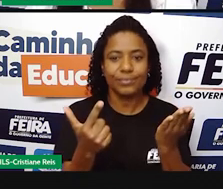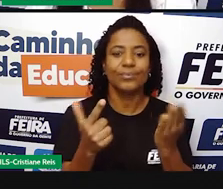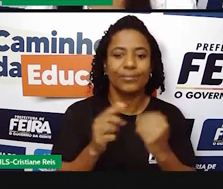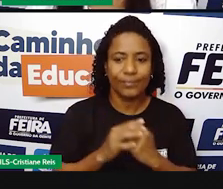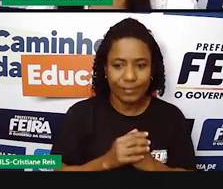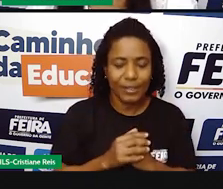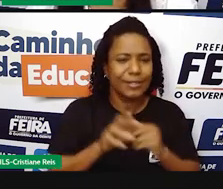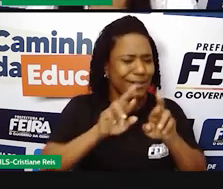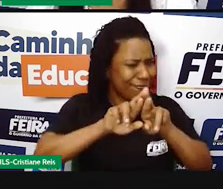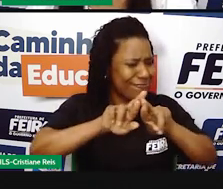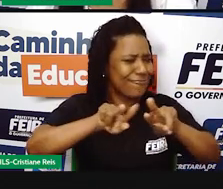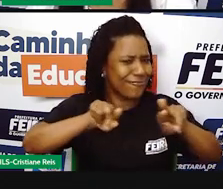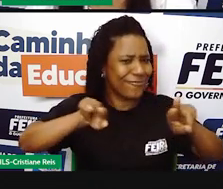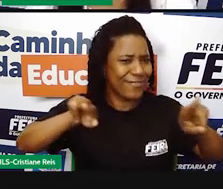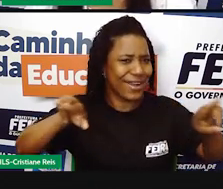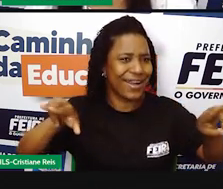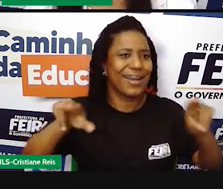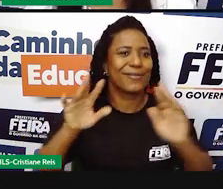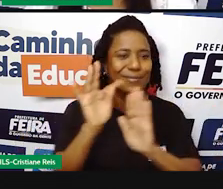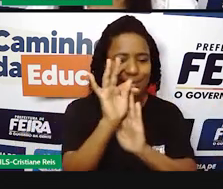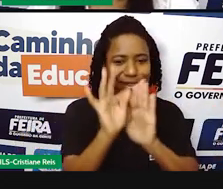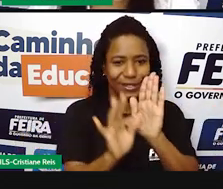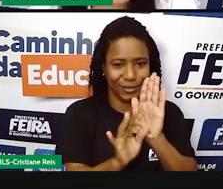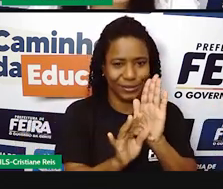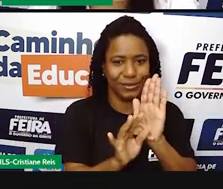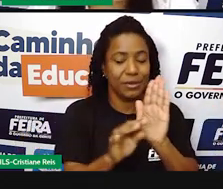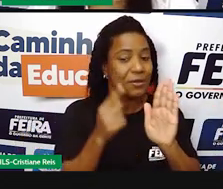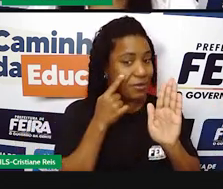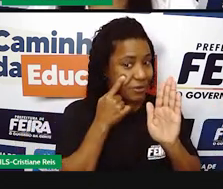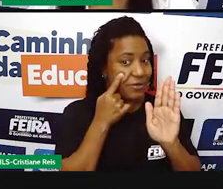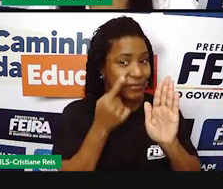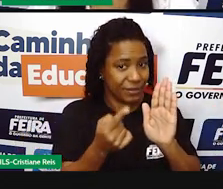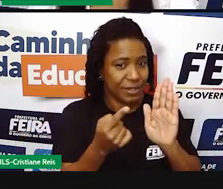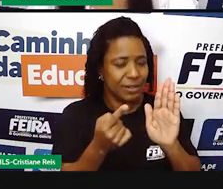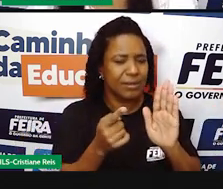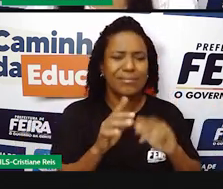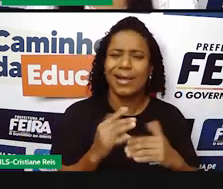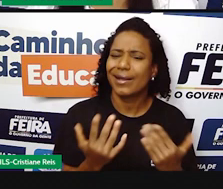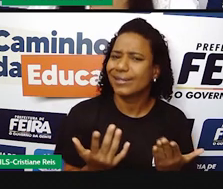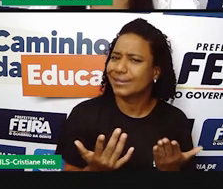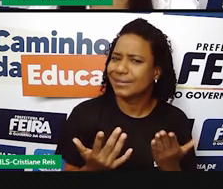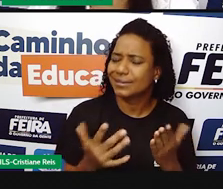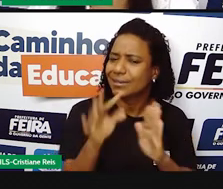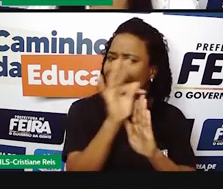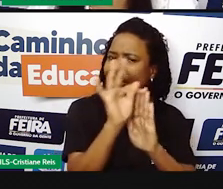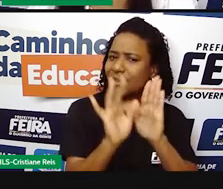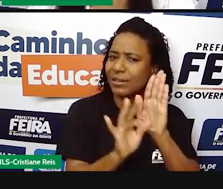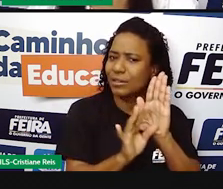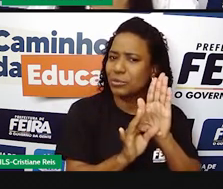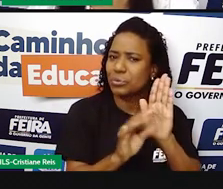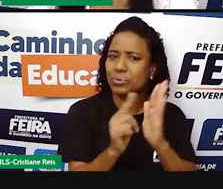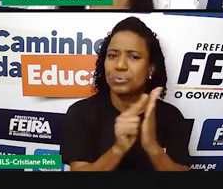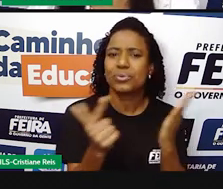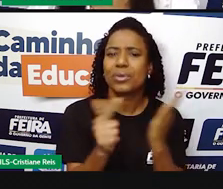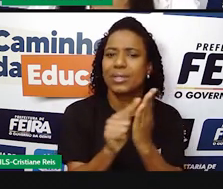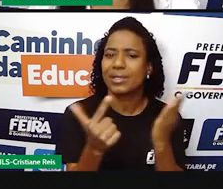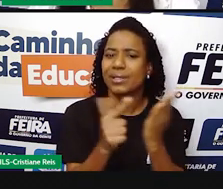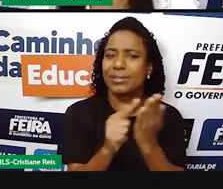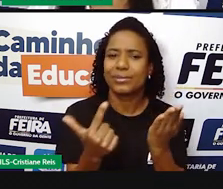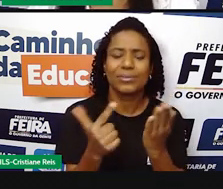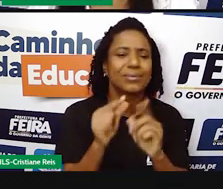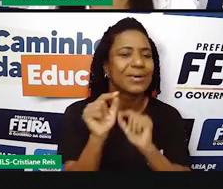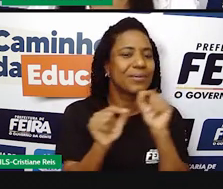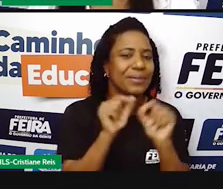existem vários tipos de textos. Mas você sabe aí o que são textos jornalísticos?